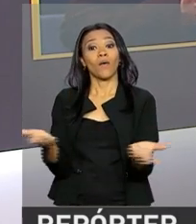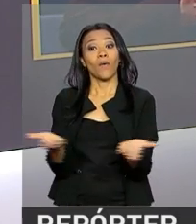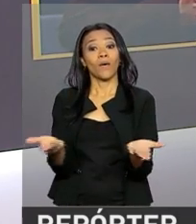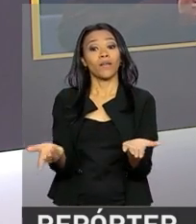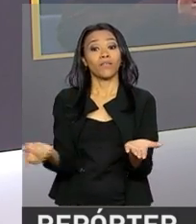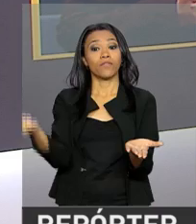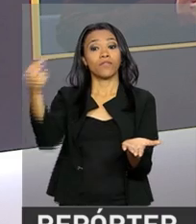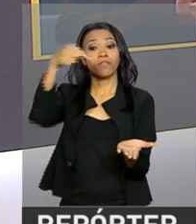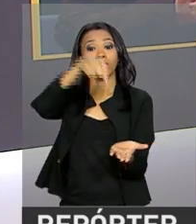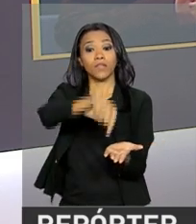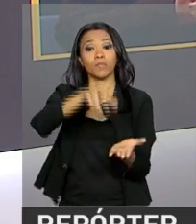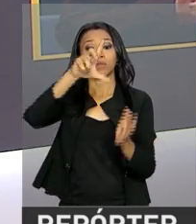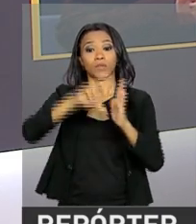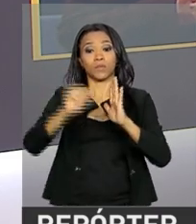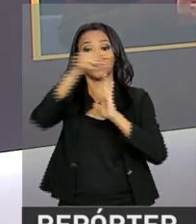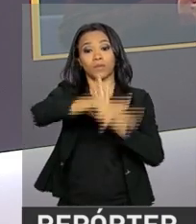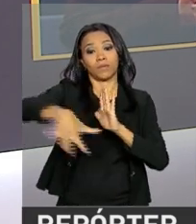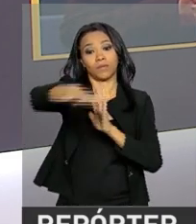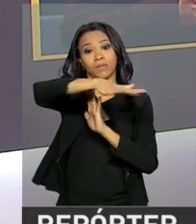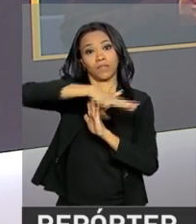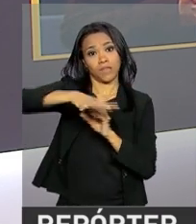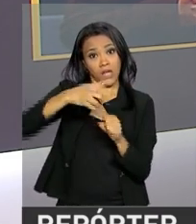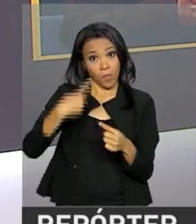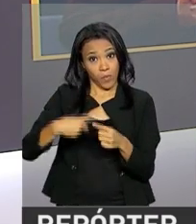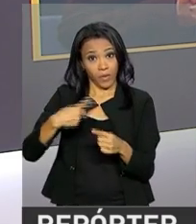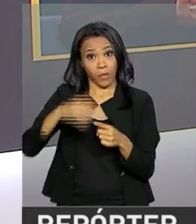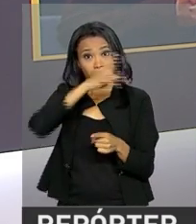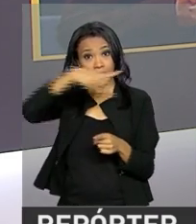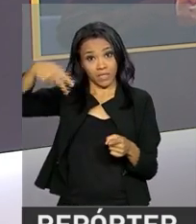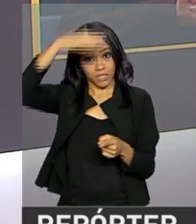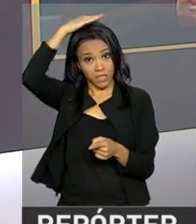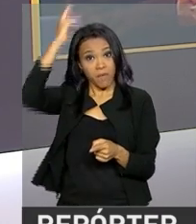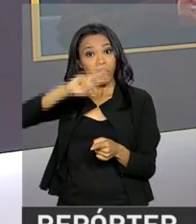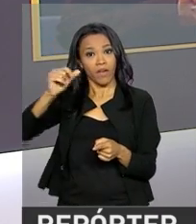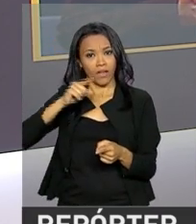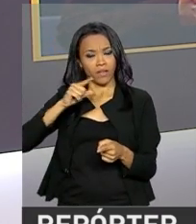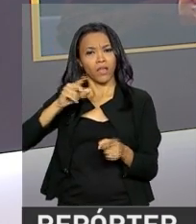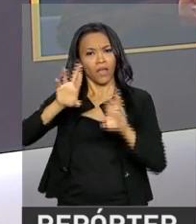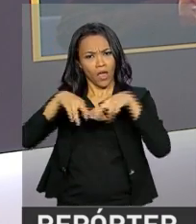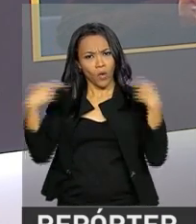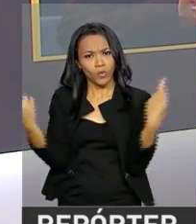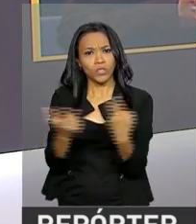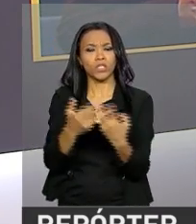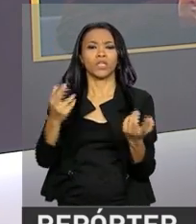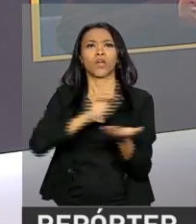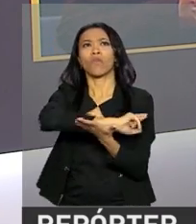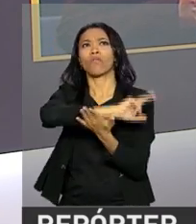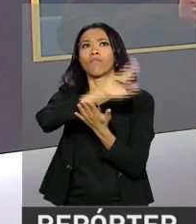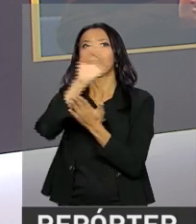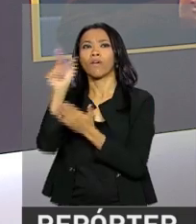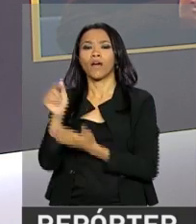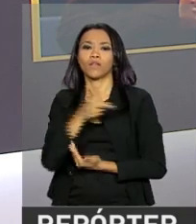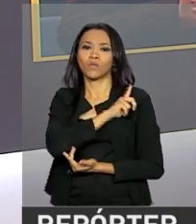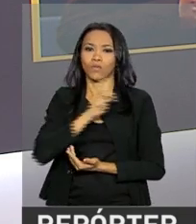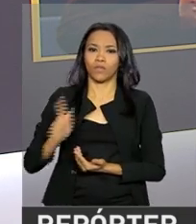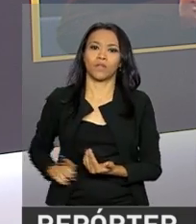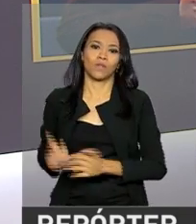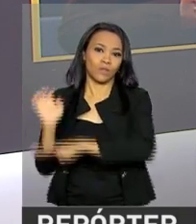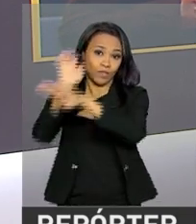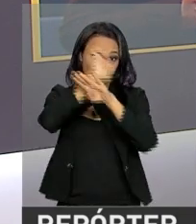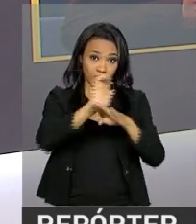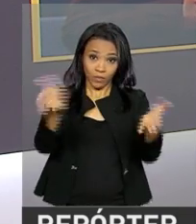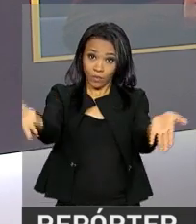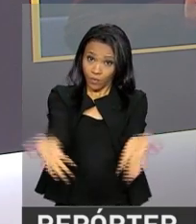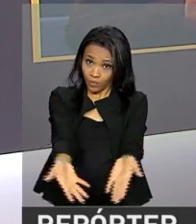do sebrai e vai pro Palácio do Planalto porque o presidente Michel Temer vai se reunir com governadores hoje a repórter